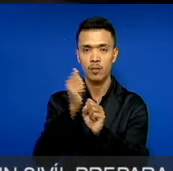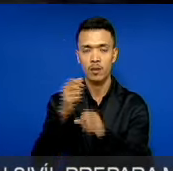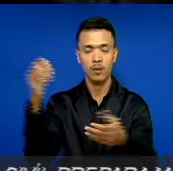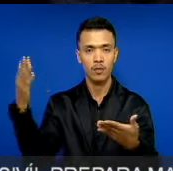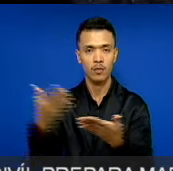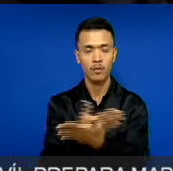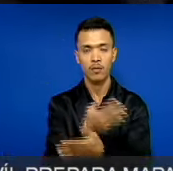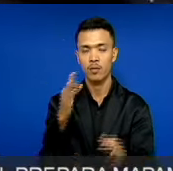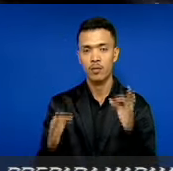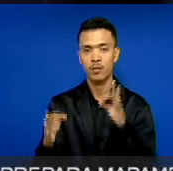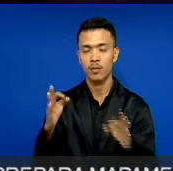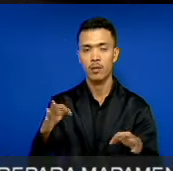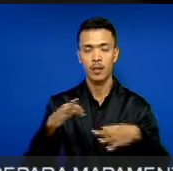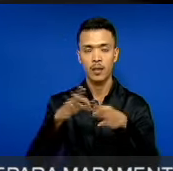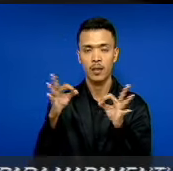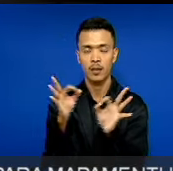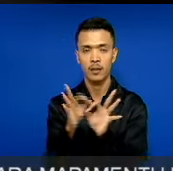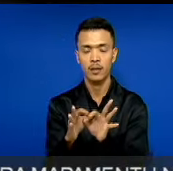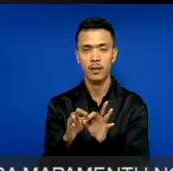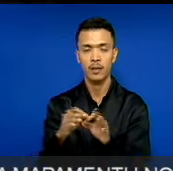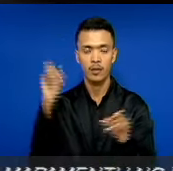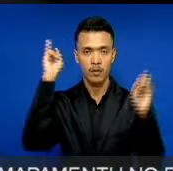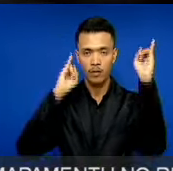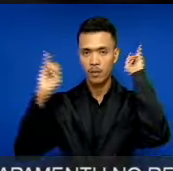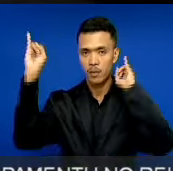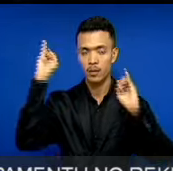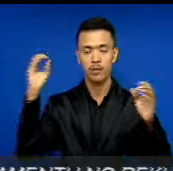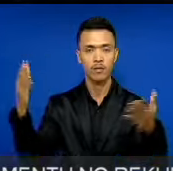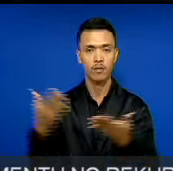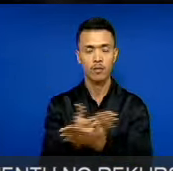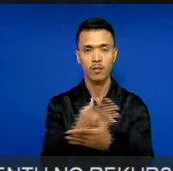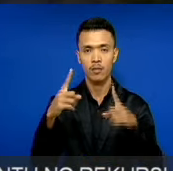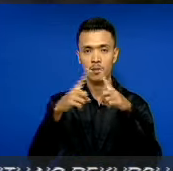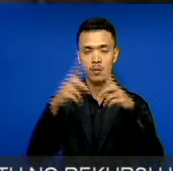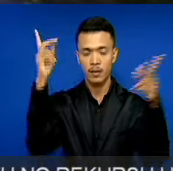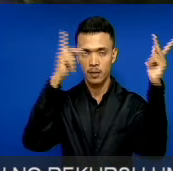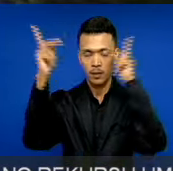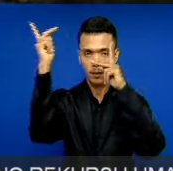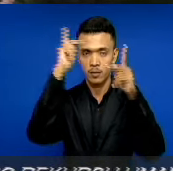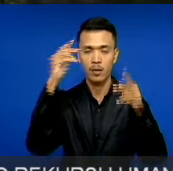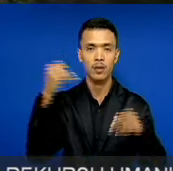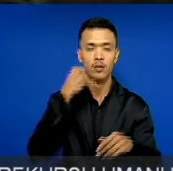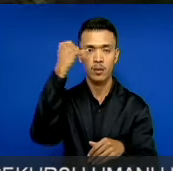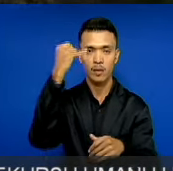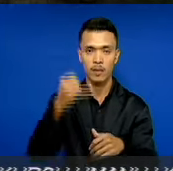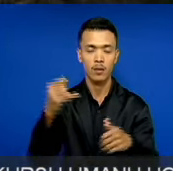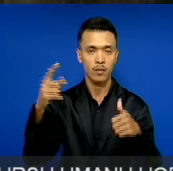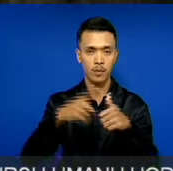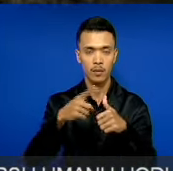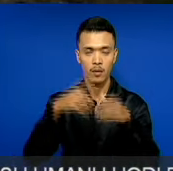fom, nunebele arola, provas fom ba caso refere. Julgamento primeiro interrogatório